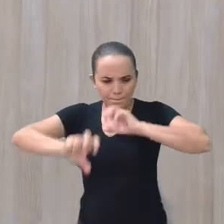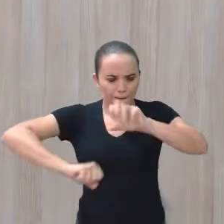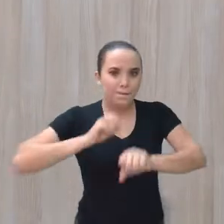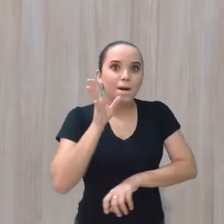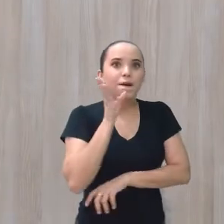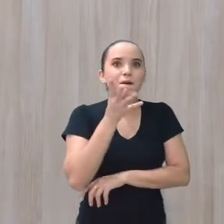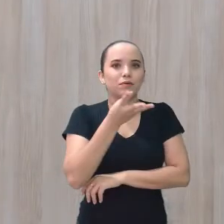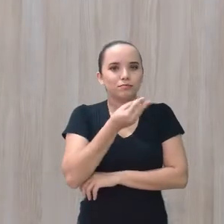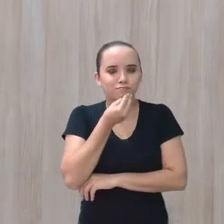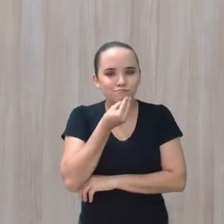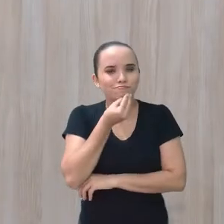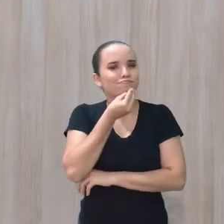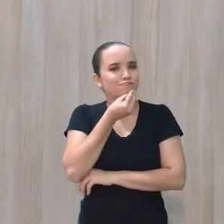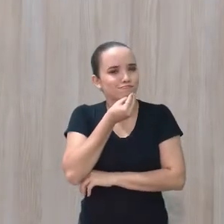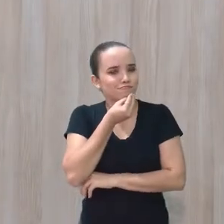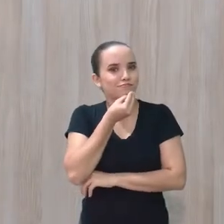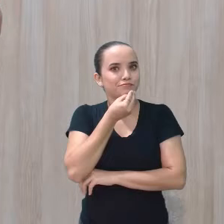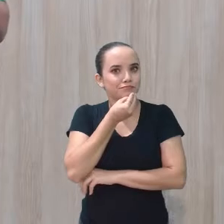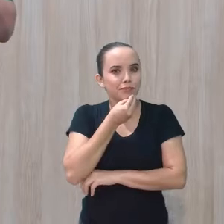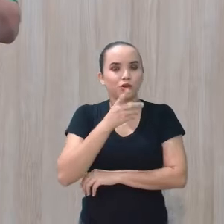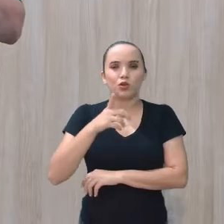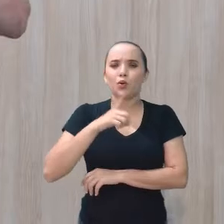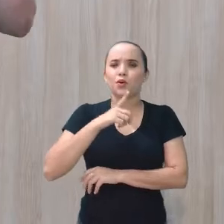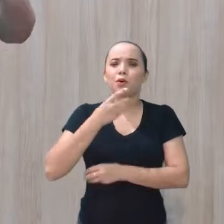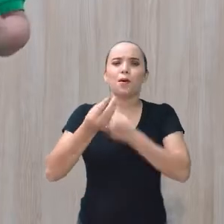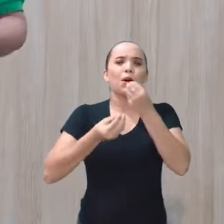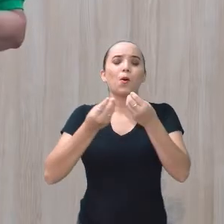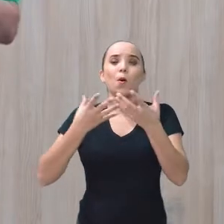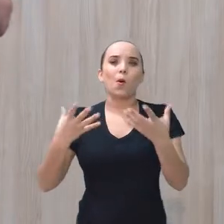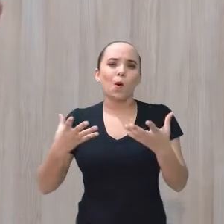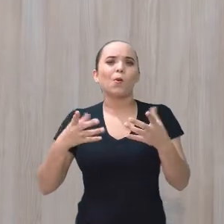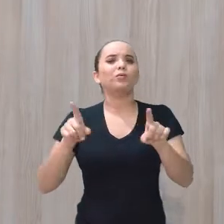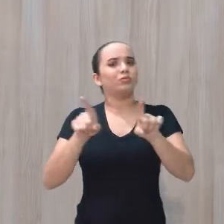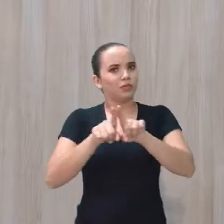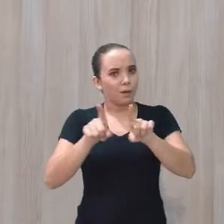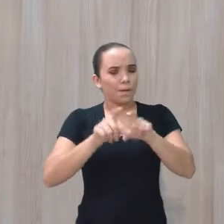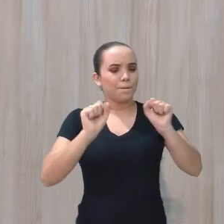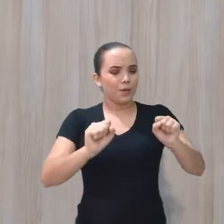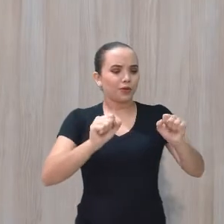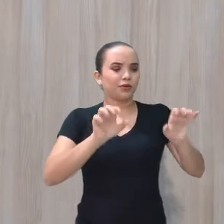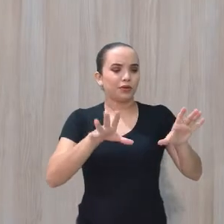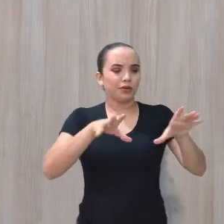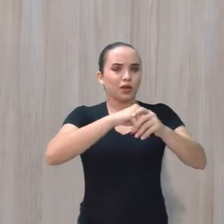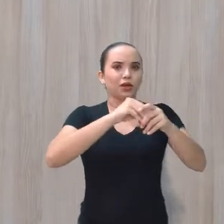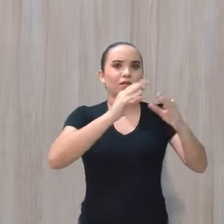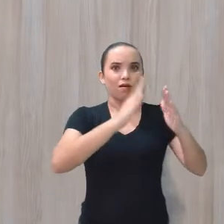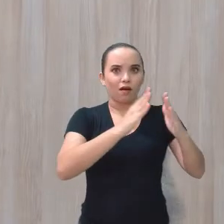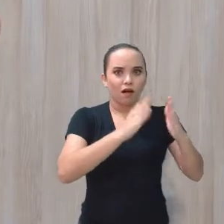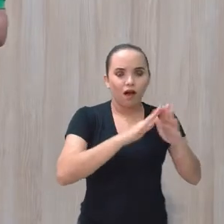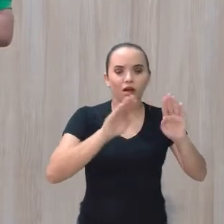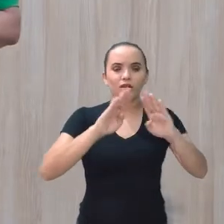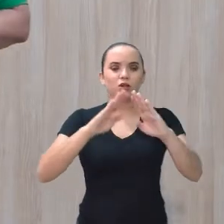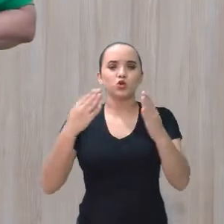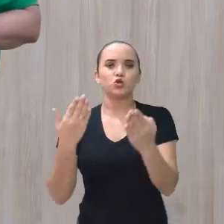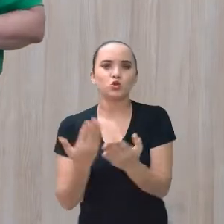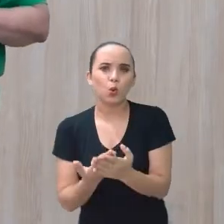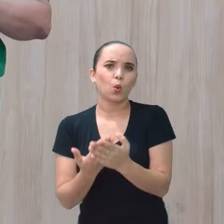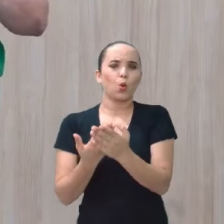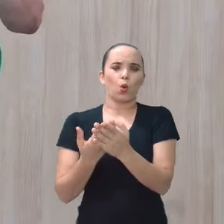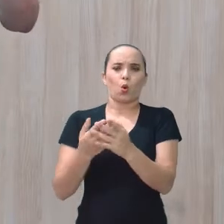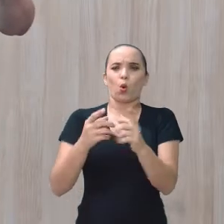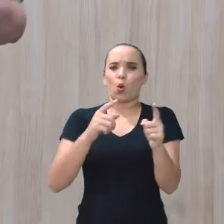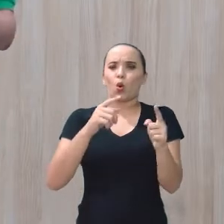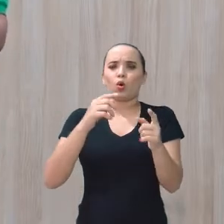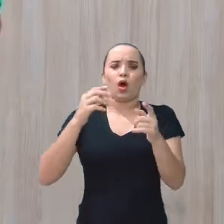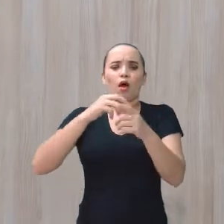conhecimento. E esse conhecimento que é adquirido em casa, na escola, através dos meios de comunicação,